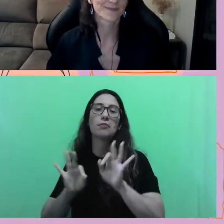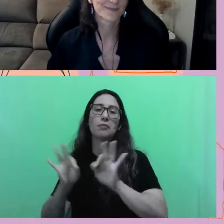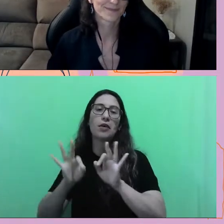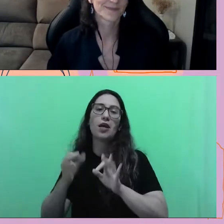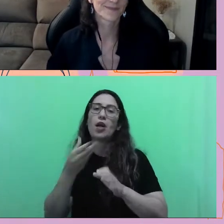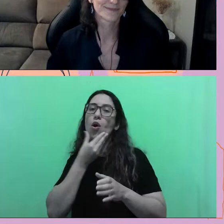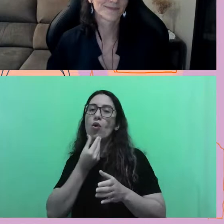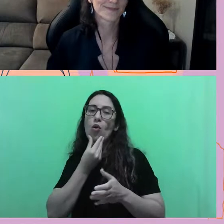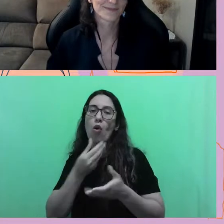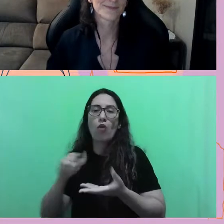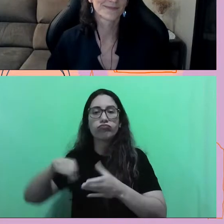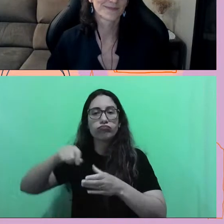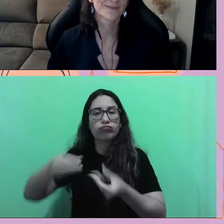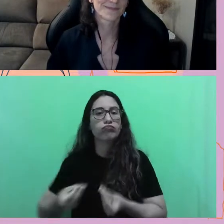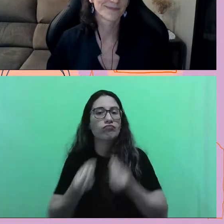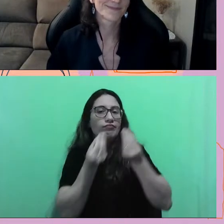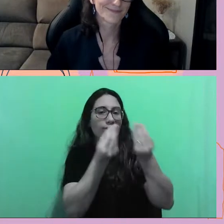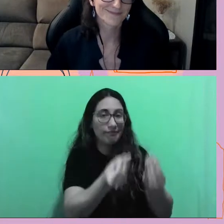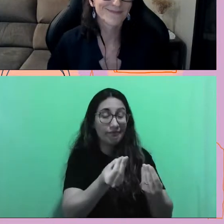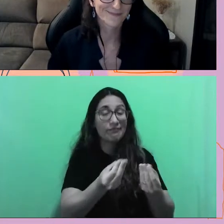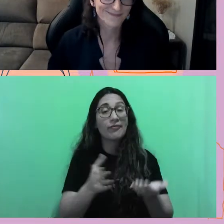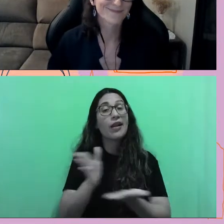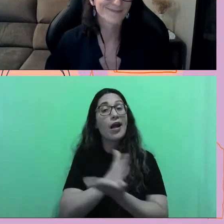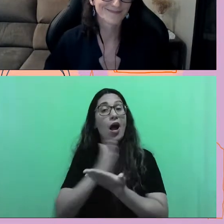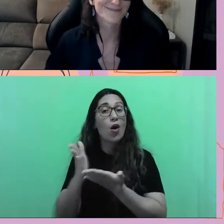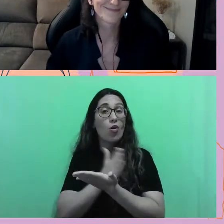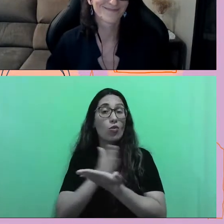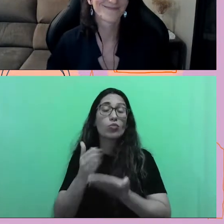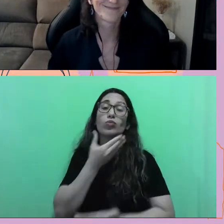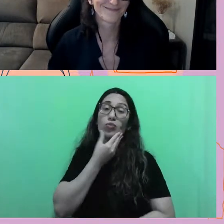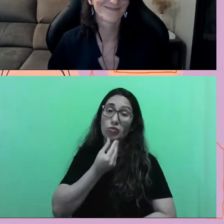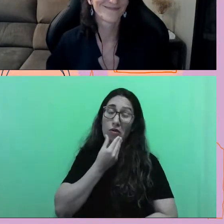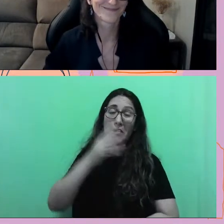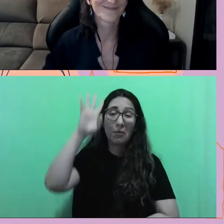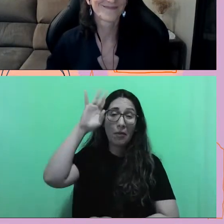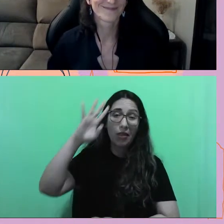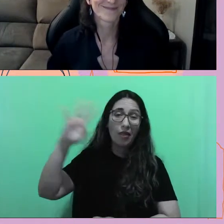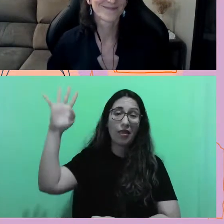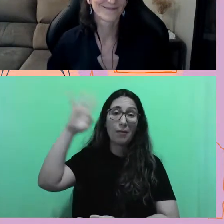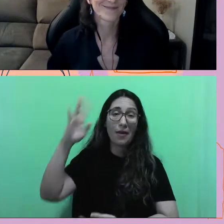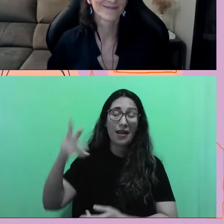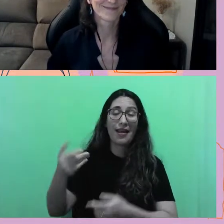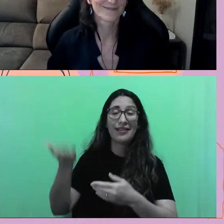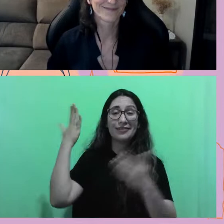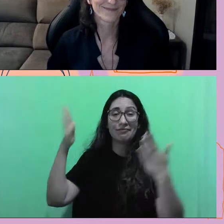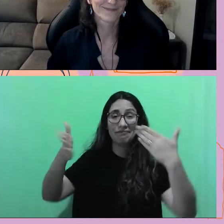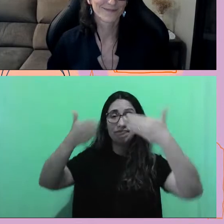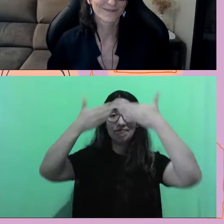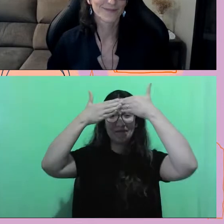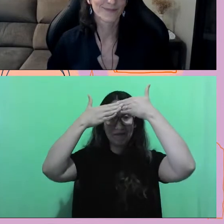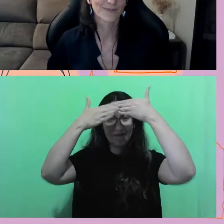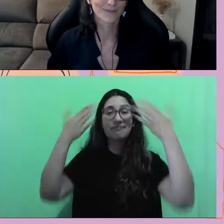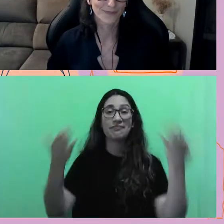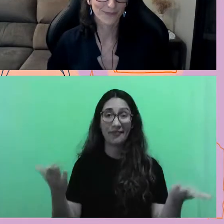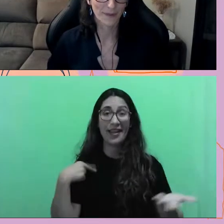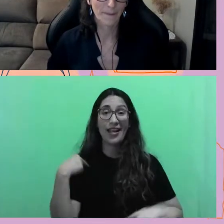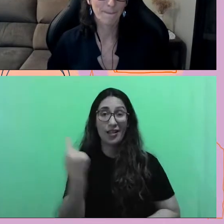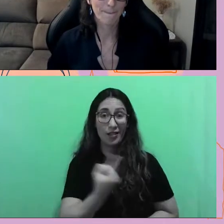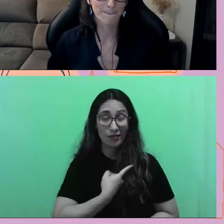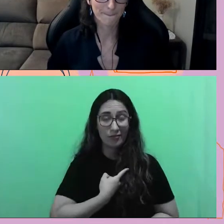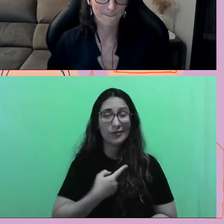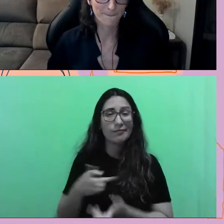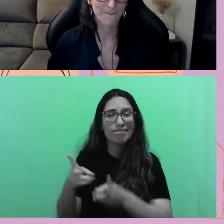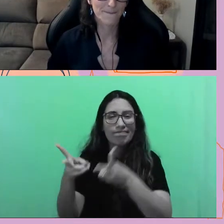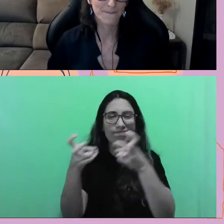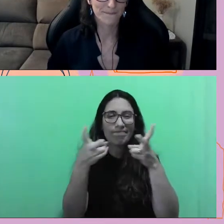casa. Tem uns homens que ainda, né, vivem nessa ilusão, né? Mas a gente tem que ter essa percepção, né, real, né, da realidade